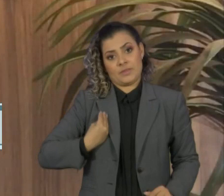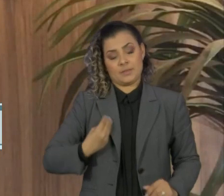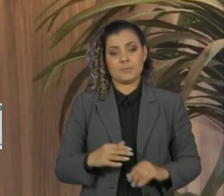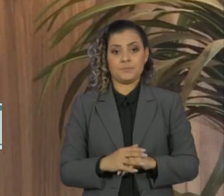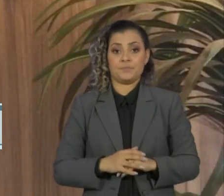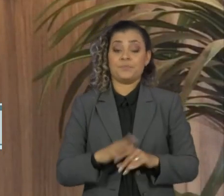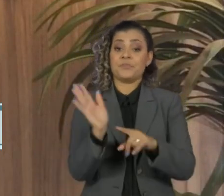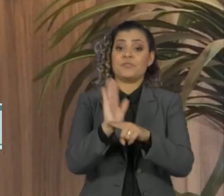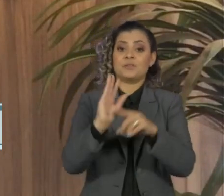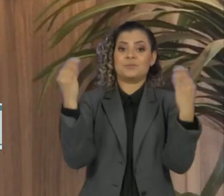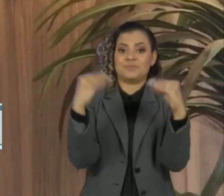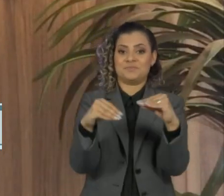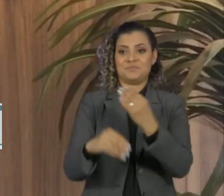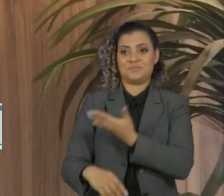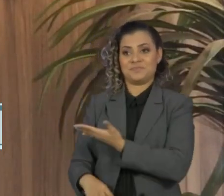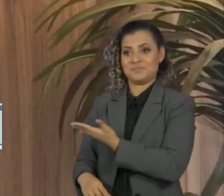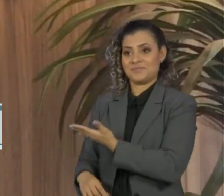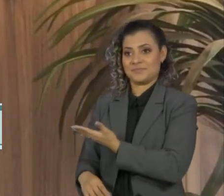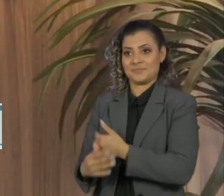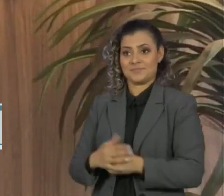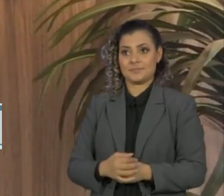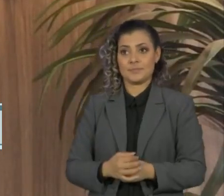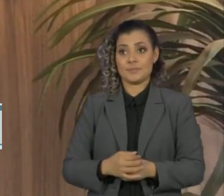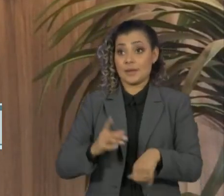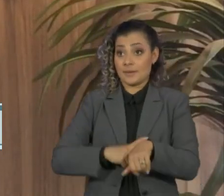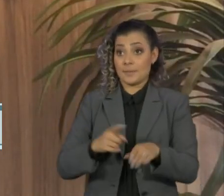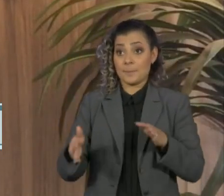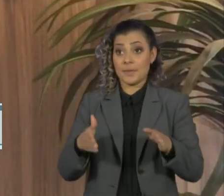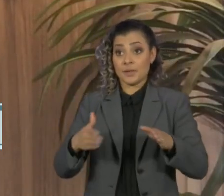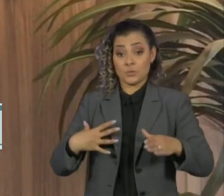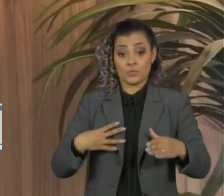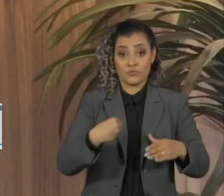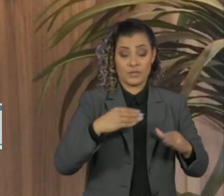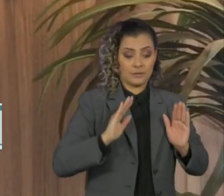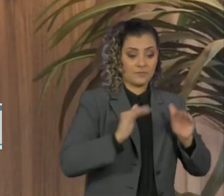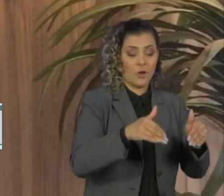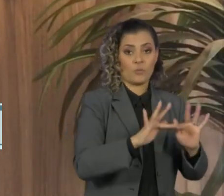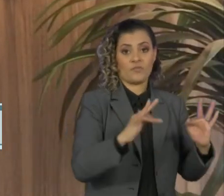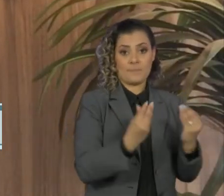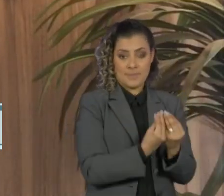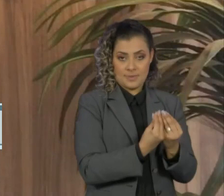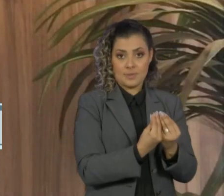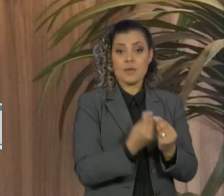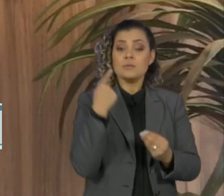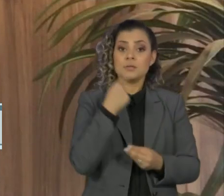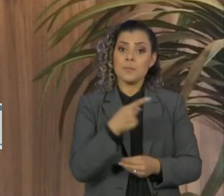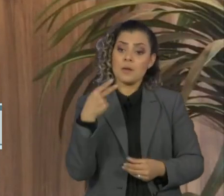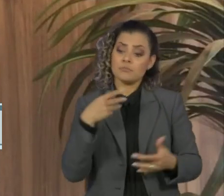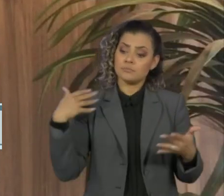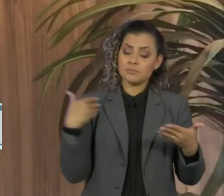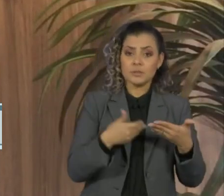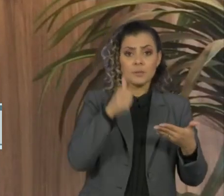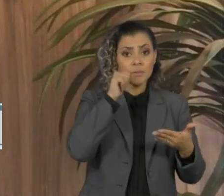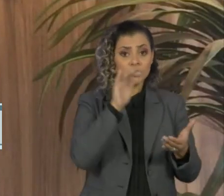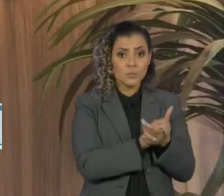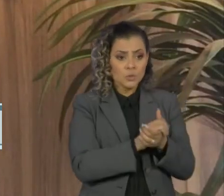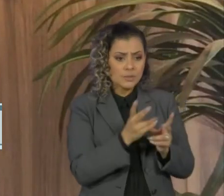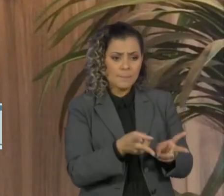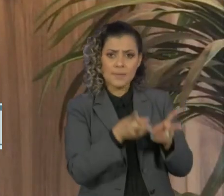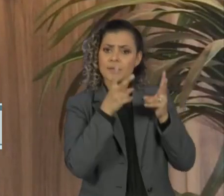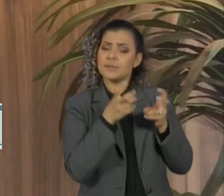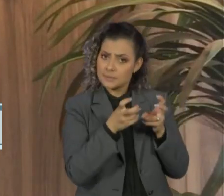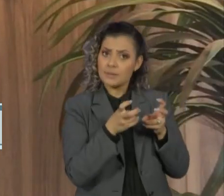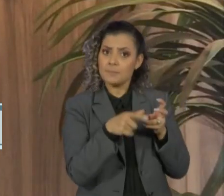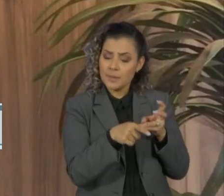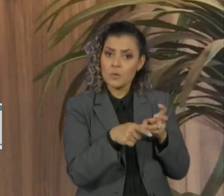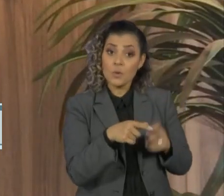na internet, Dallagnol disse que precisaria dedicar mais tempo à filha. Há algumas poucas semanas, eu e a minha esposa identificamos